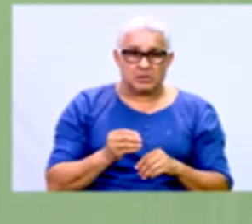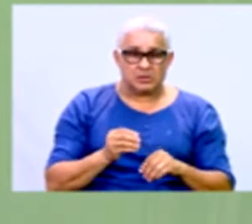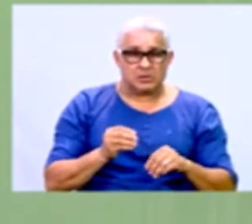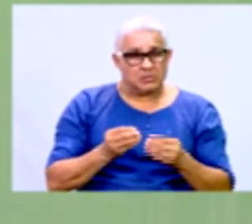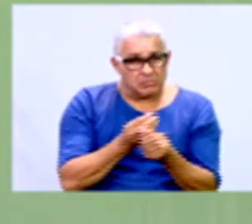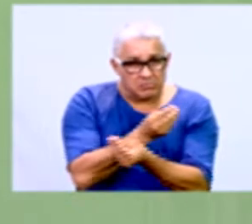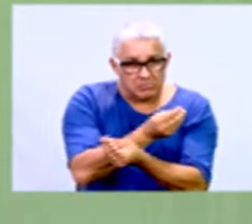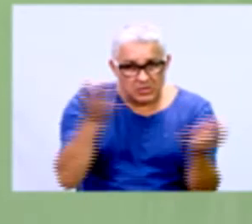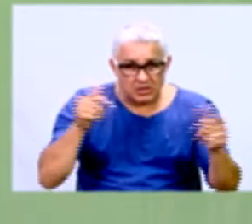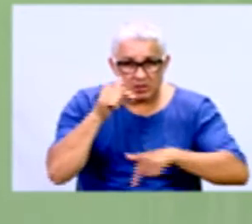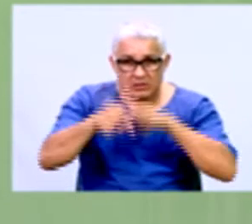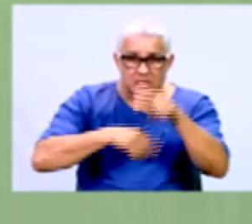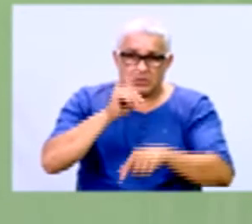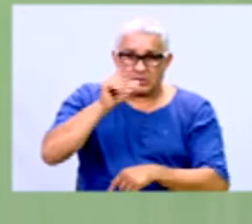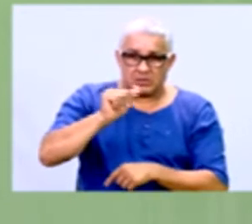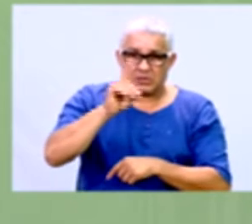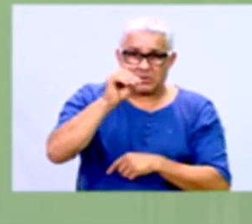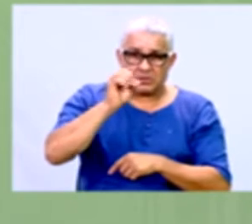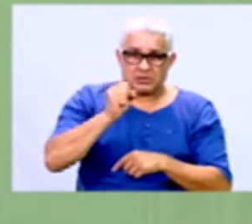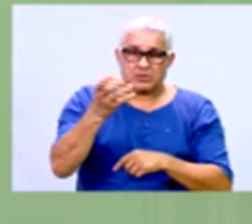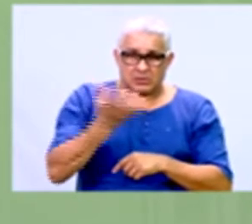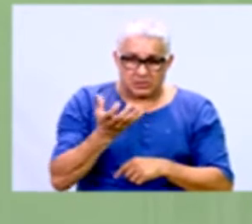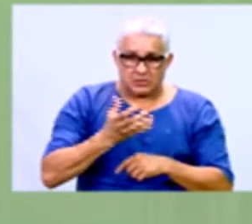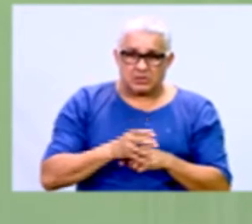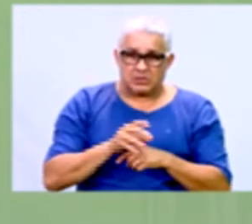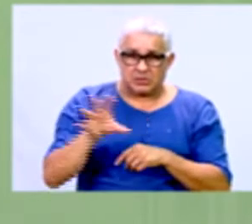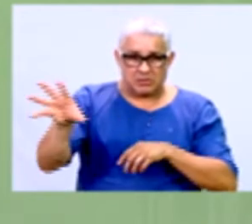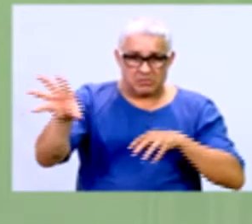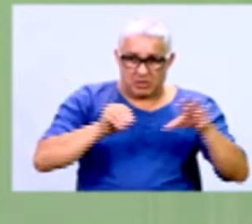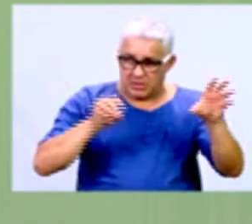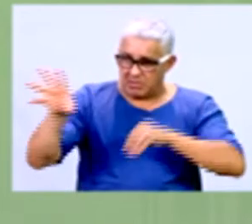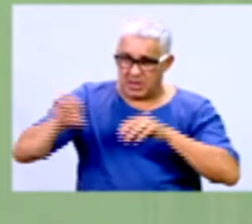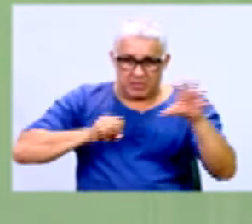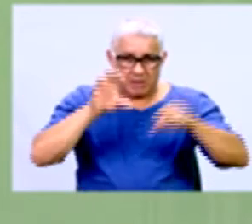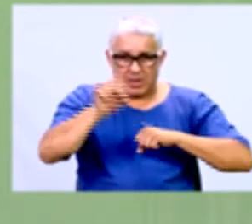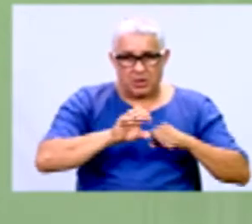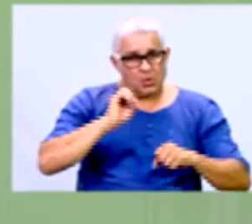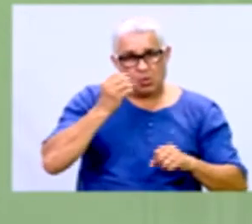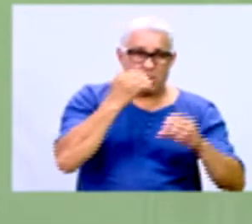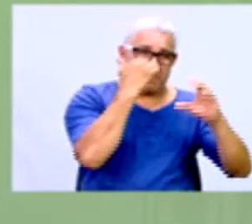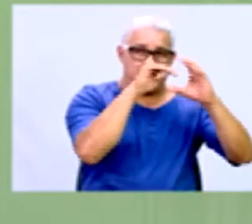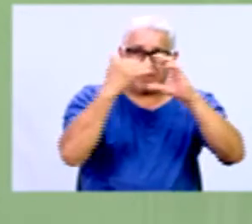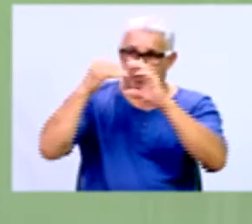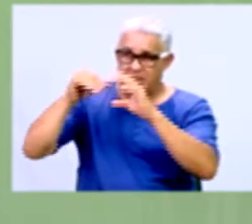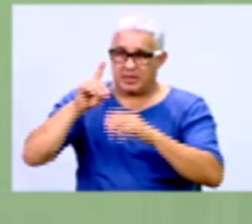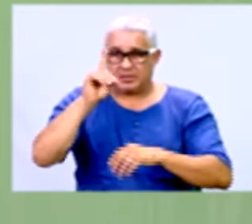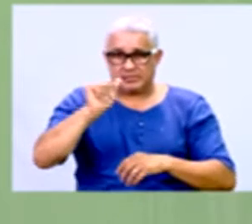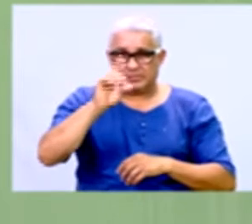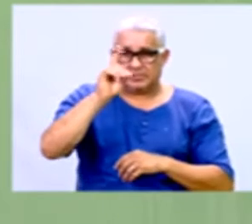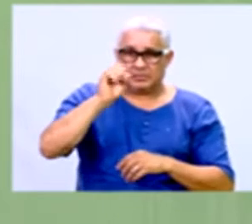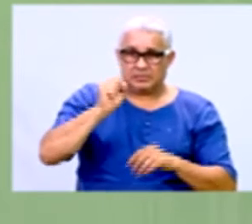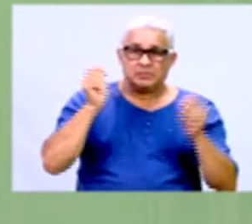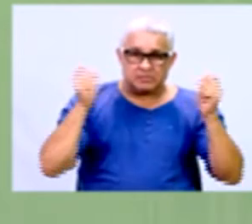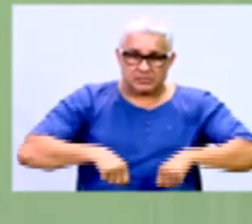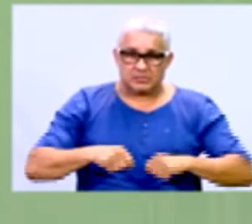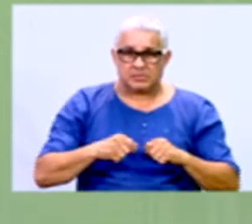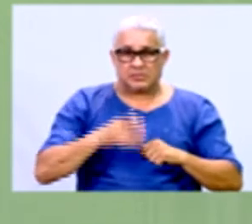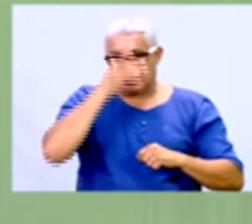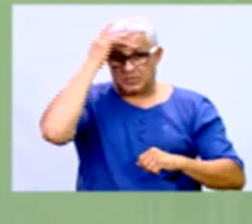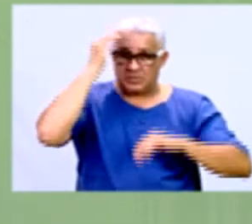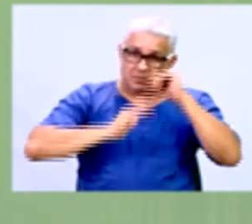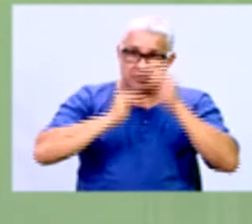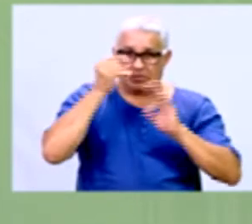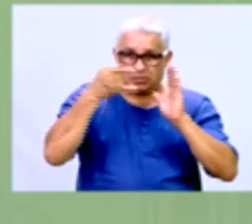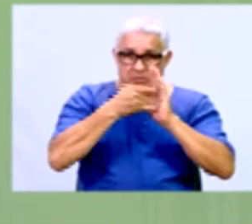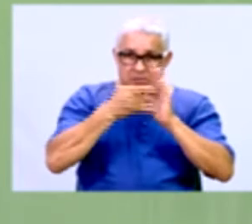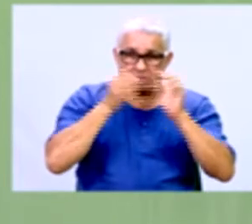serviço desses dados que a gente quer pegar esses dados de algum lugar ou enviar, né? permitindo que o programador possa trabalhar